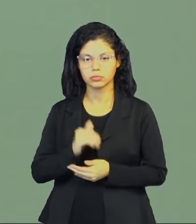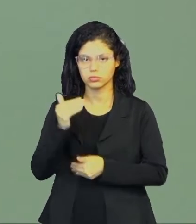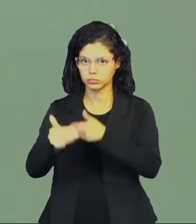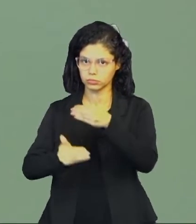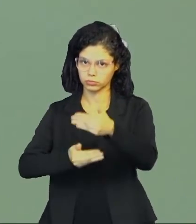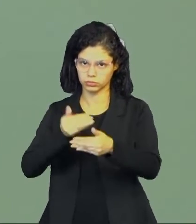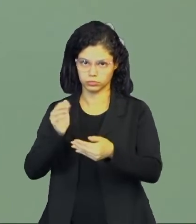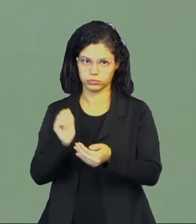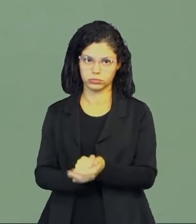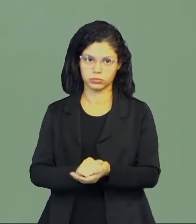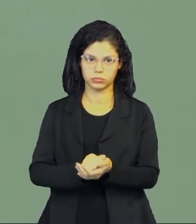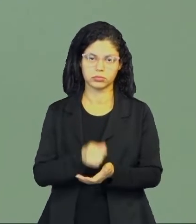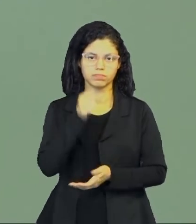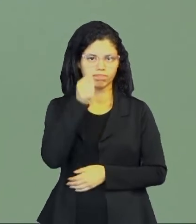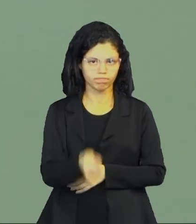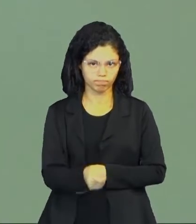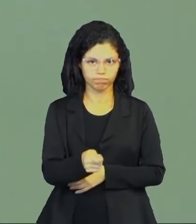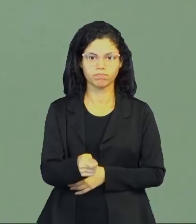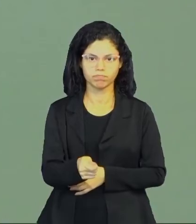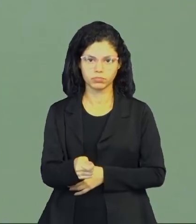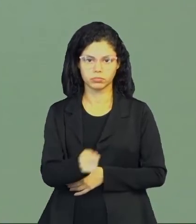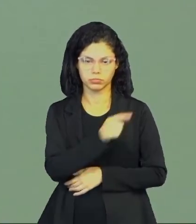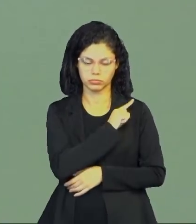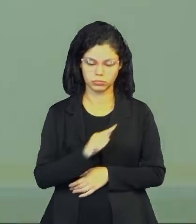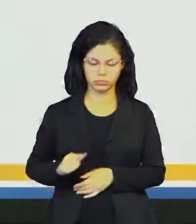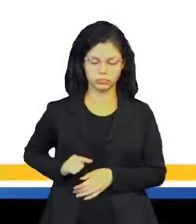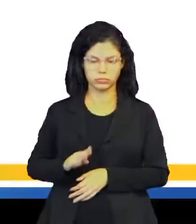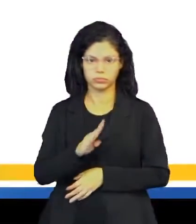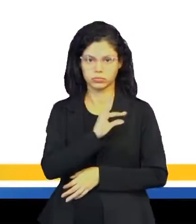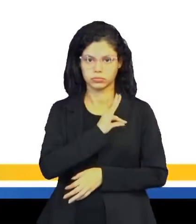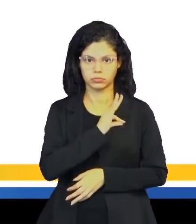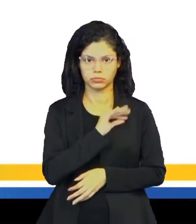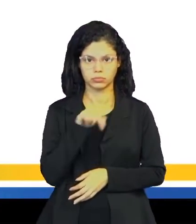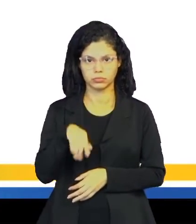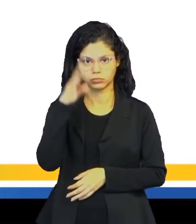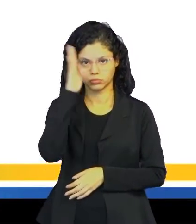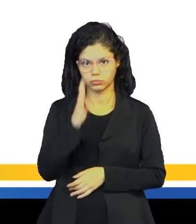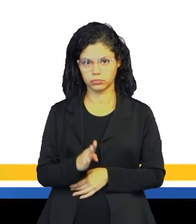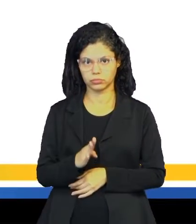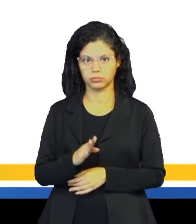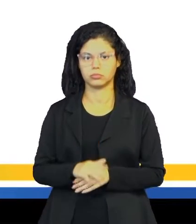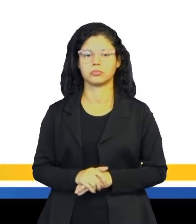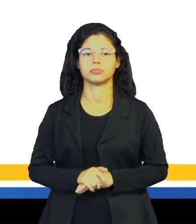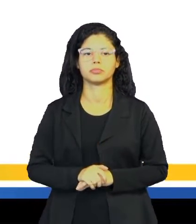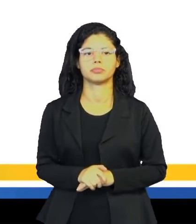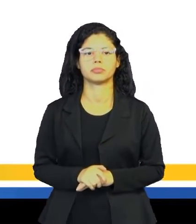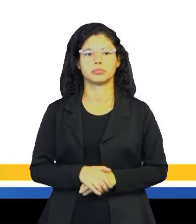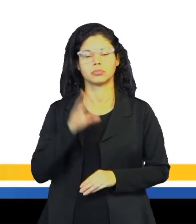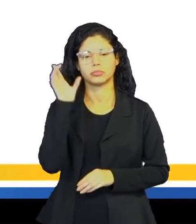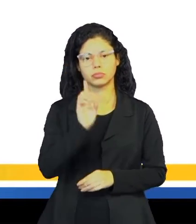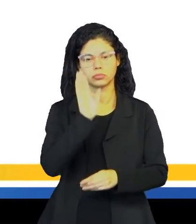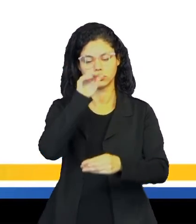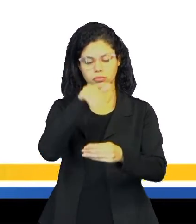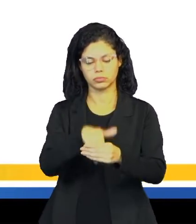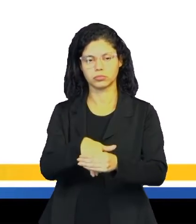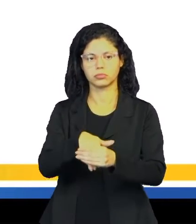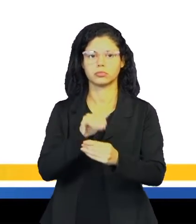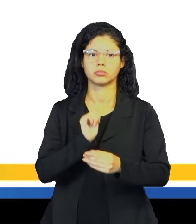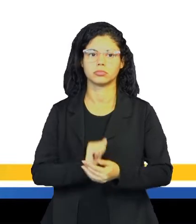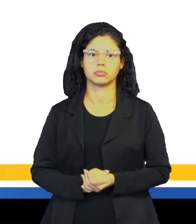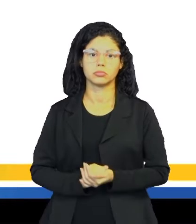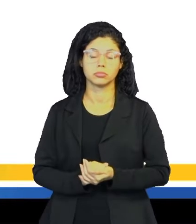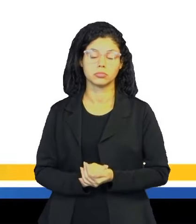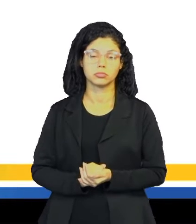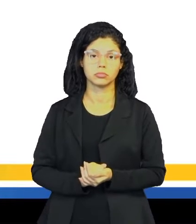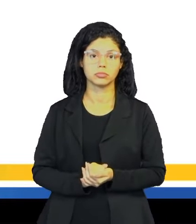durante o período das ditaduras, né, dos governos militares aqui no Brasil. O direito ao voto, né, o